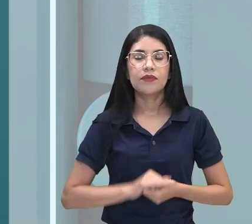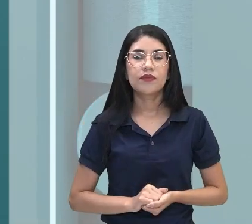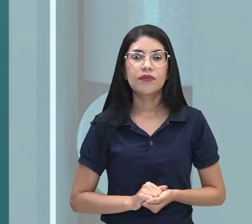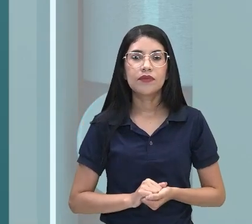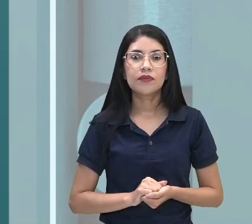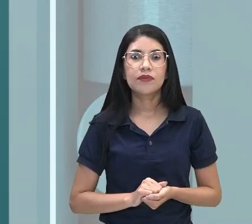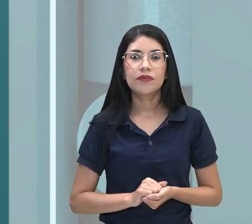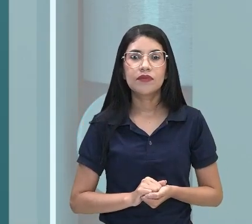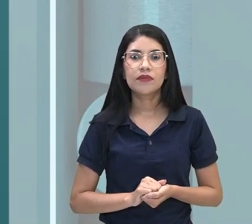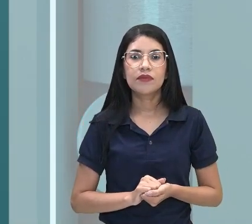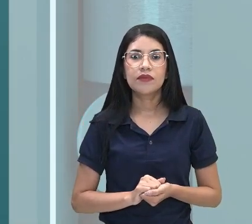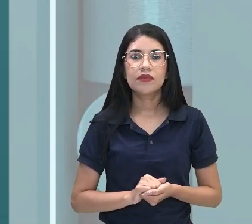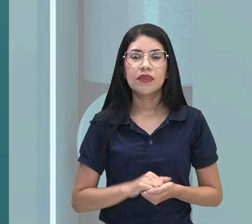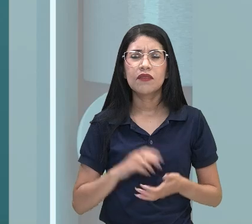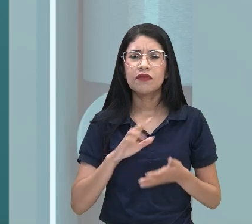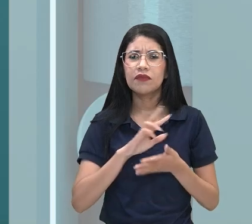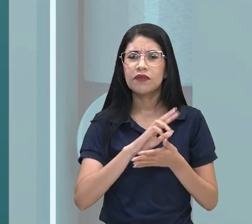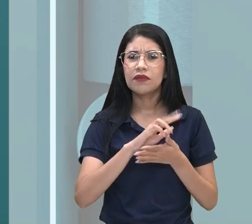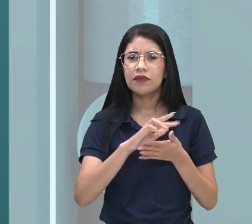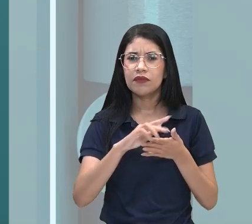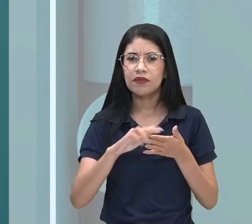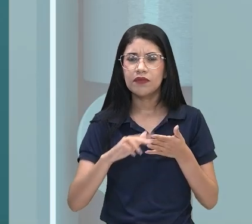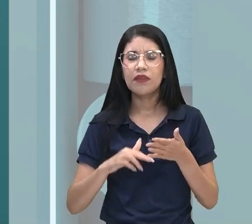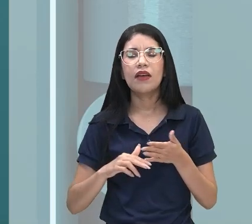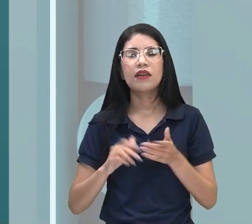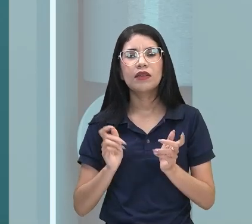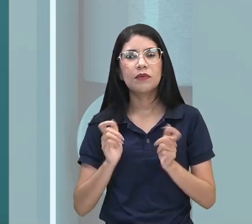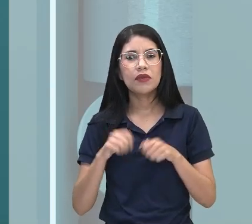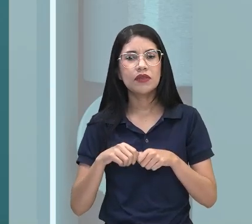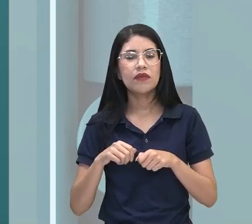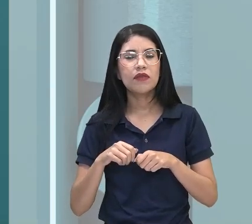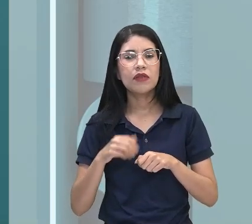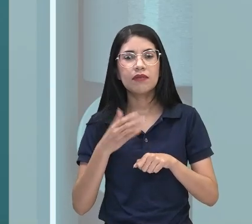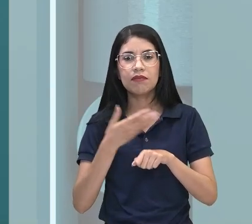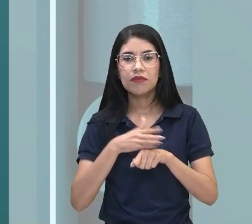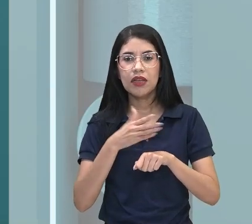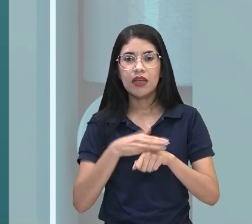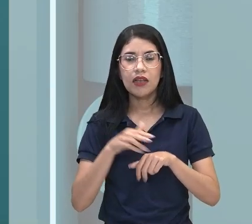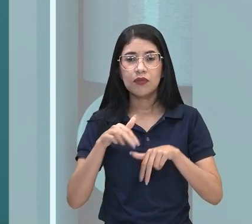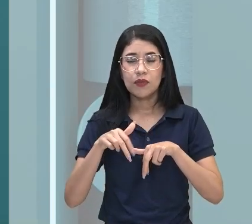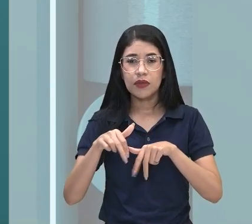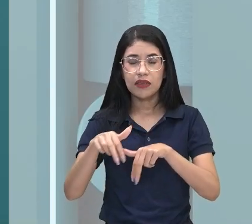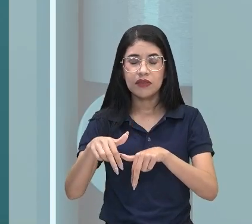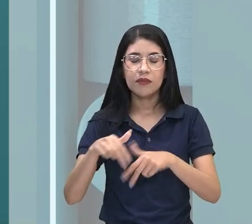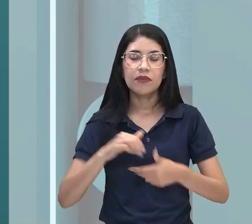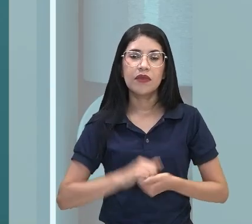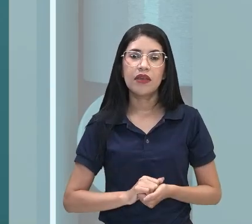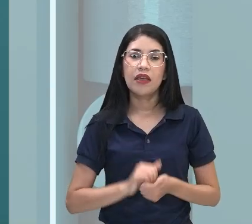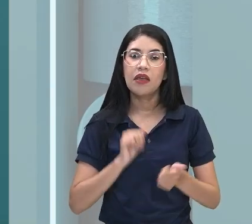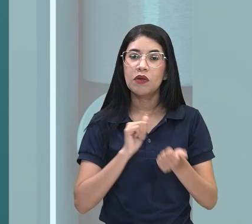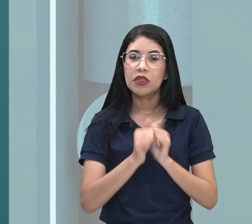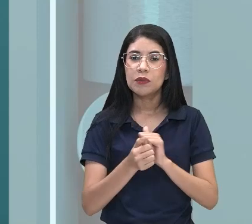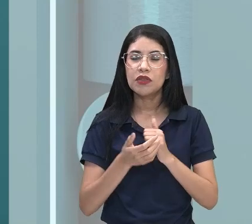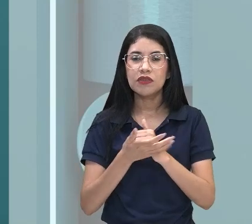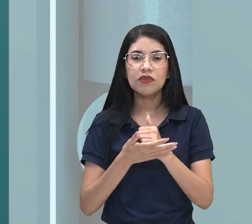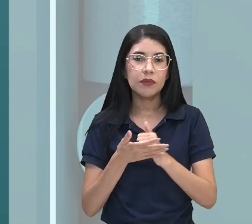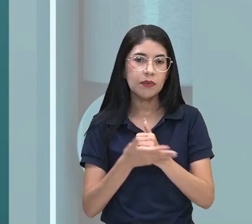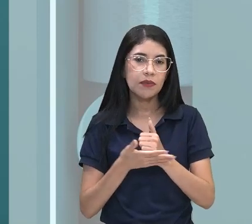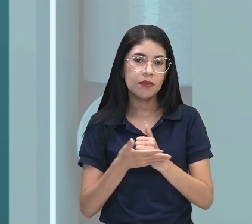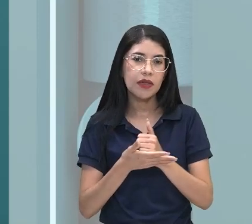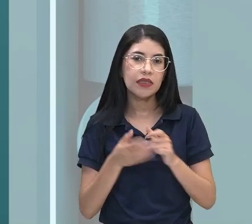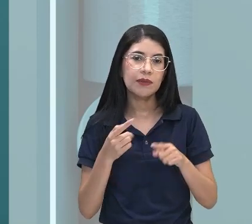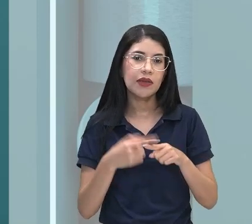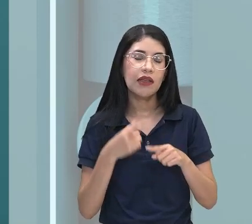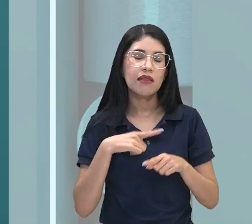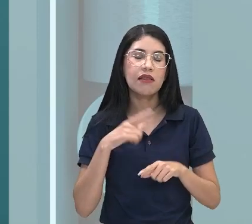Bom, diversas provas podem ser praticadas com atletismo. Ele é considerado um esporte base. Isso porque